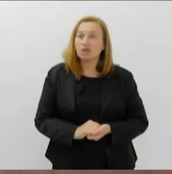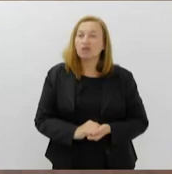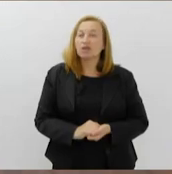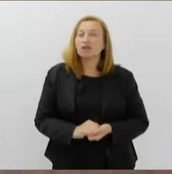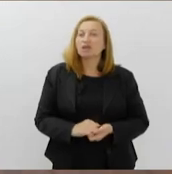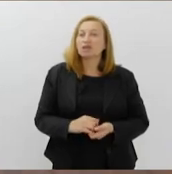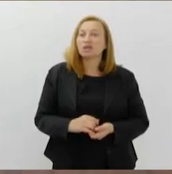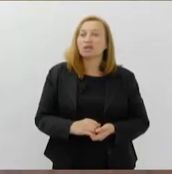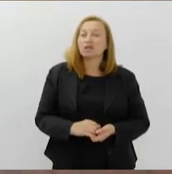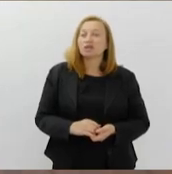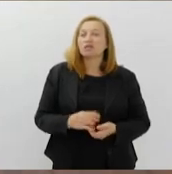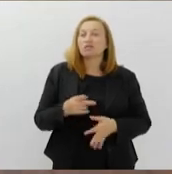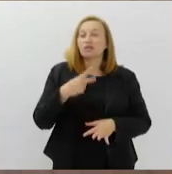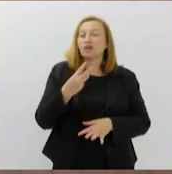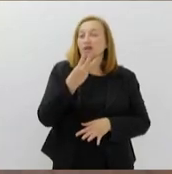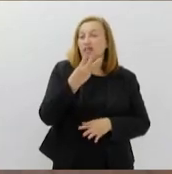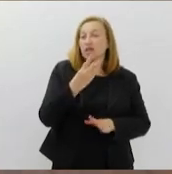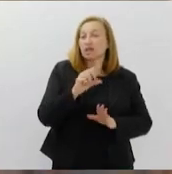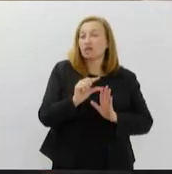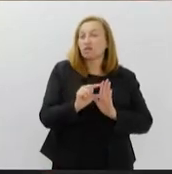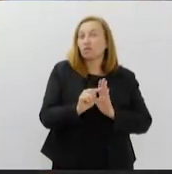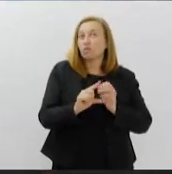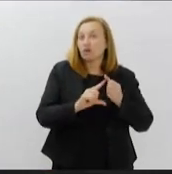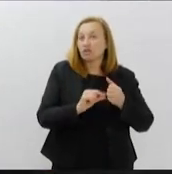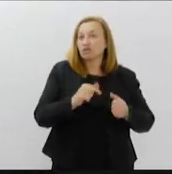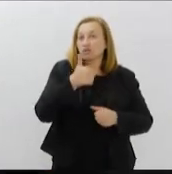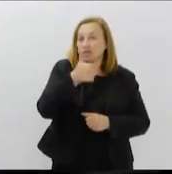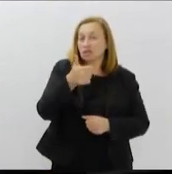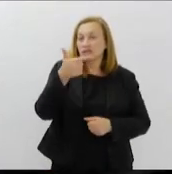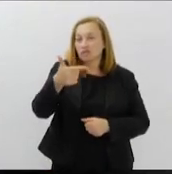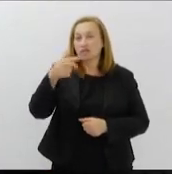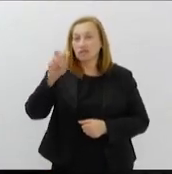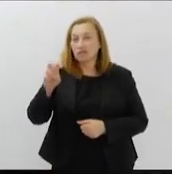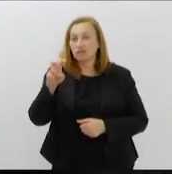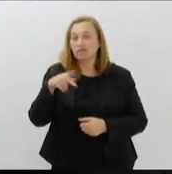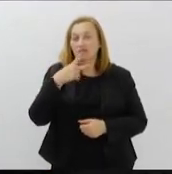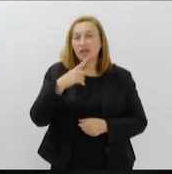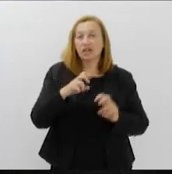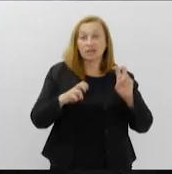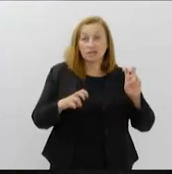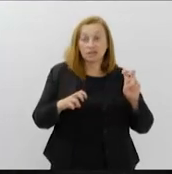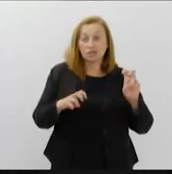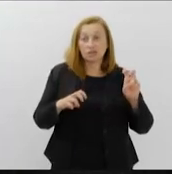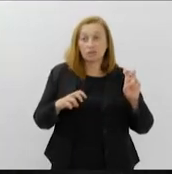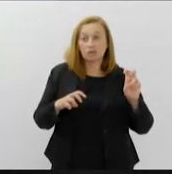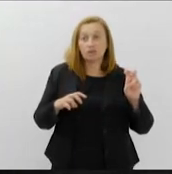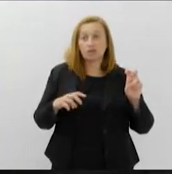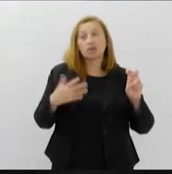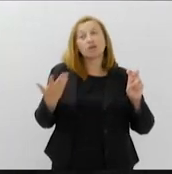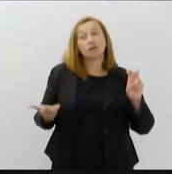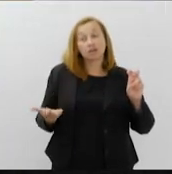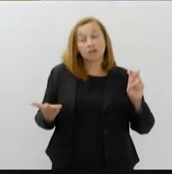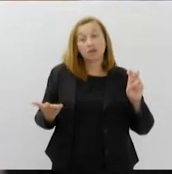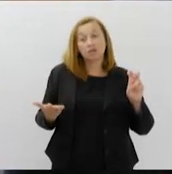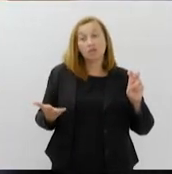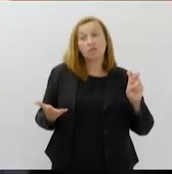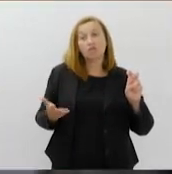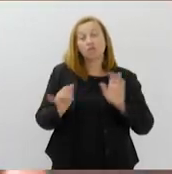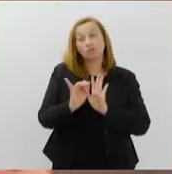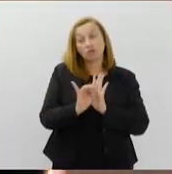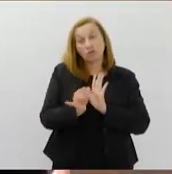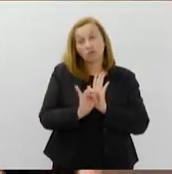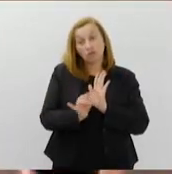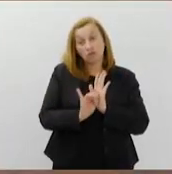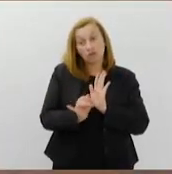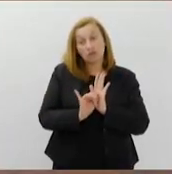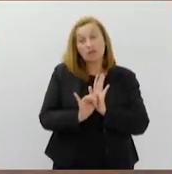3. Nada, no artigo 125, parágrafo 5º, está dizendo que é 5. Então, ele está no Diário Oficial.